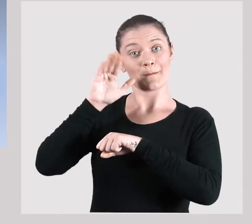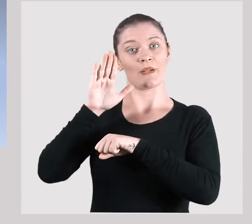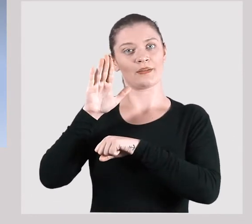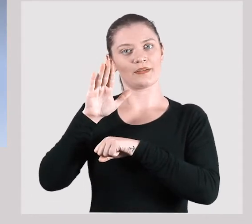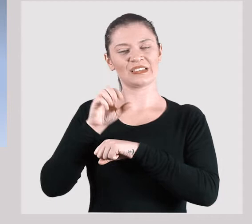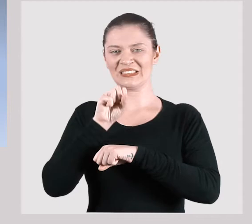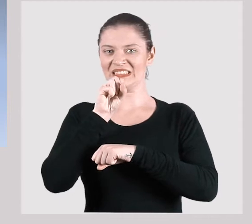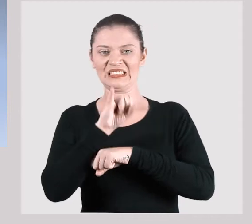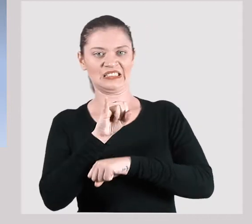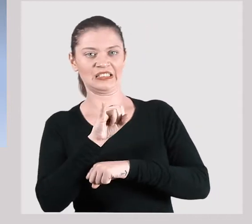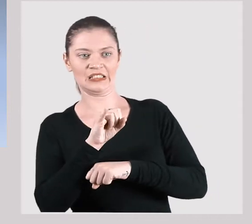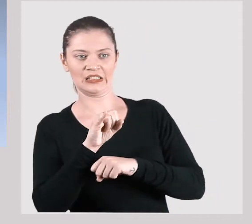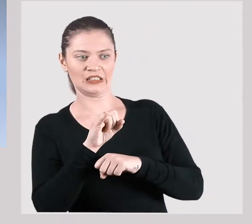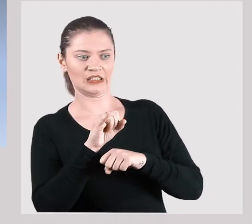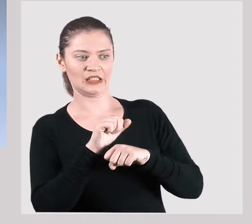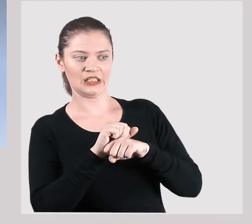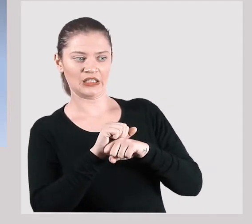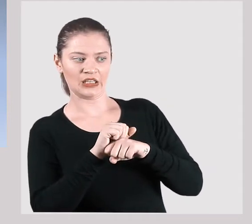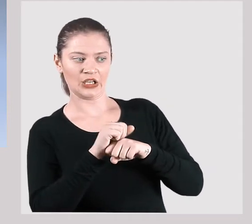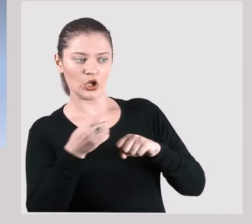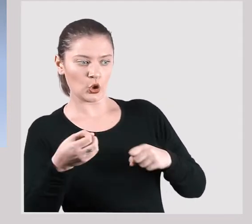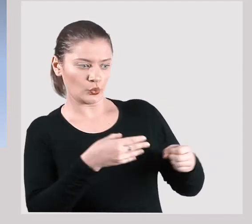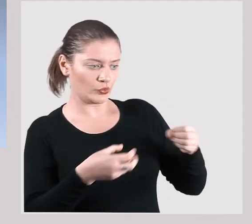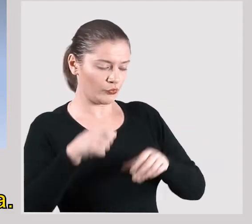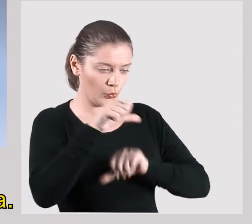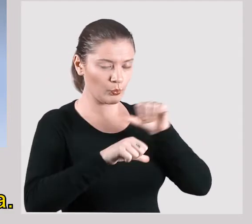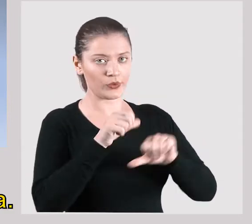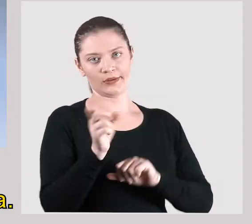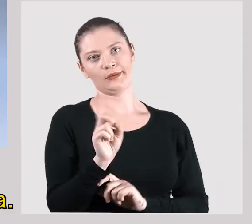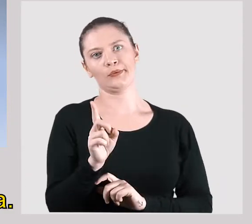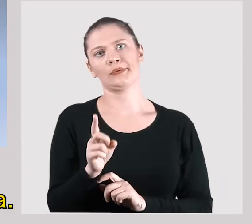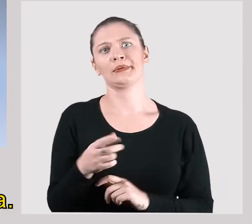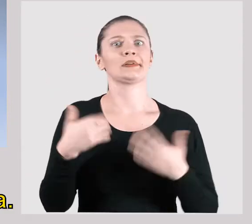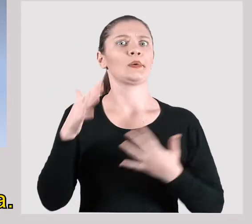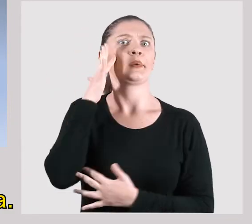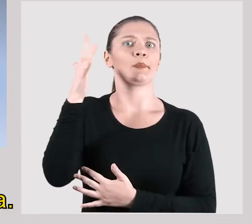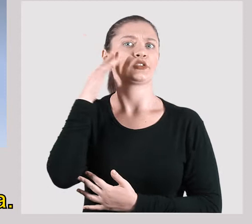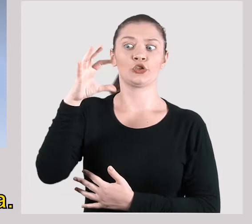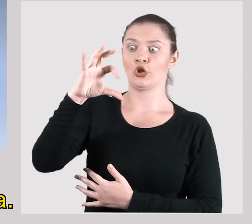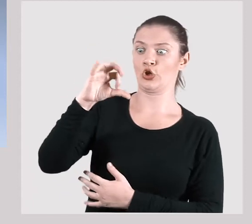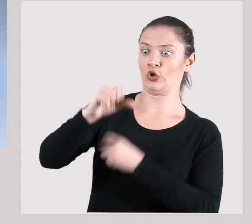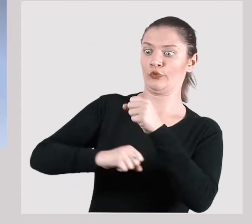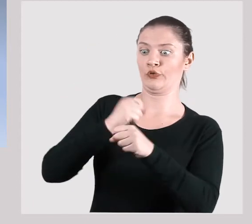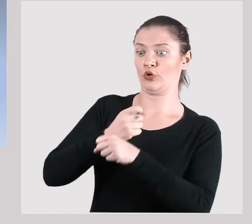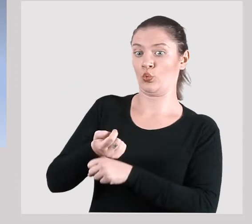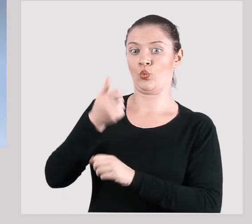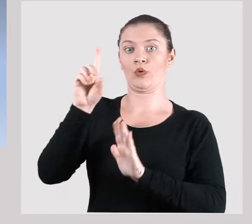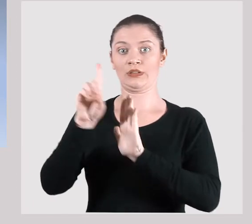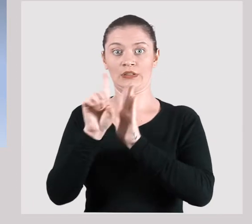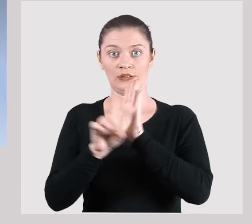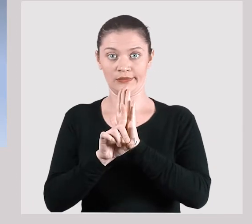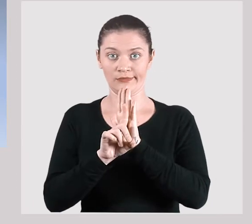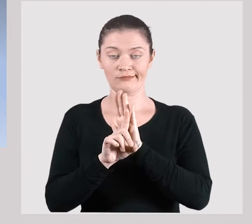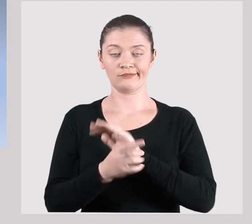é temerário, 7 anos pior ainda, e 9 anos, quase uma década, nem se fala. Quase todos